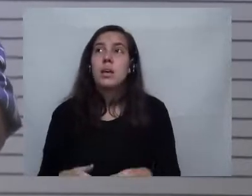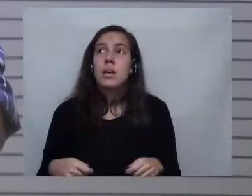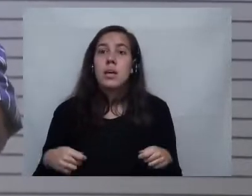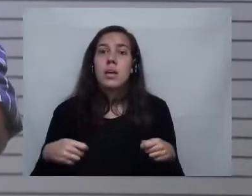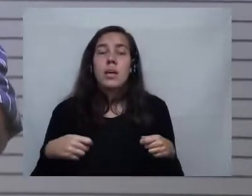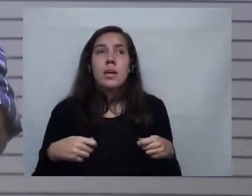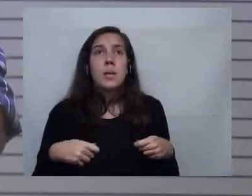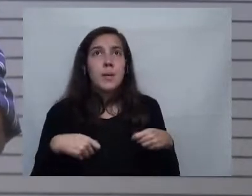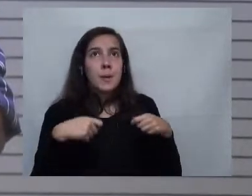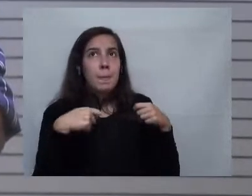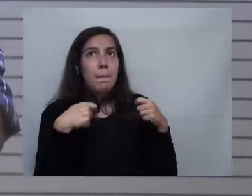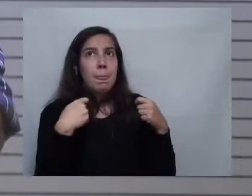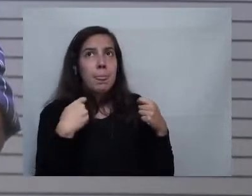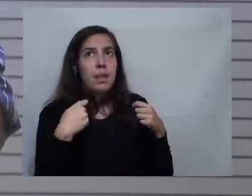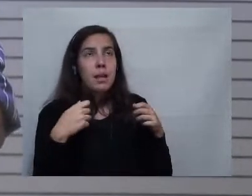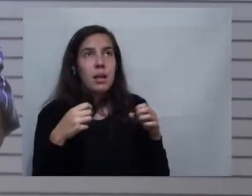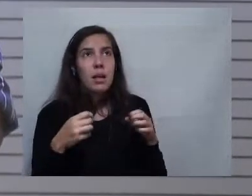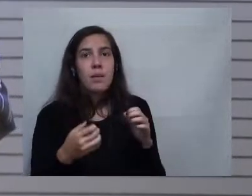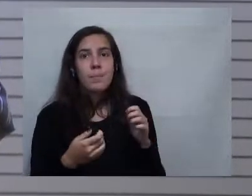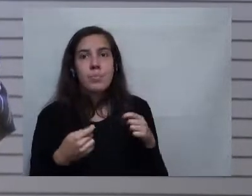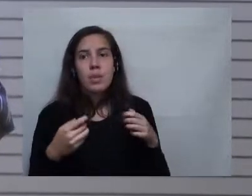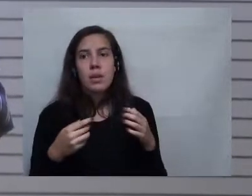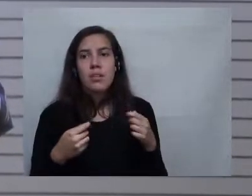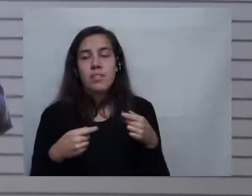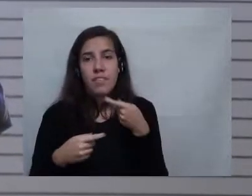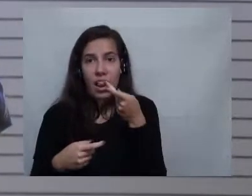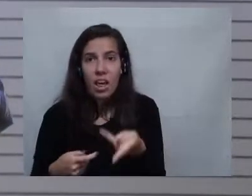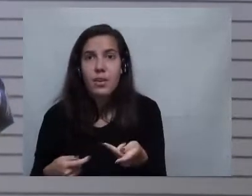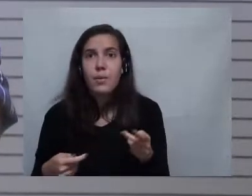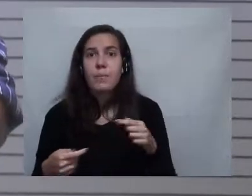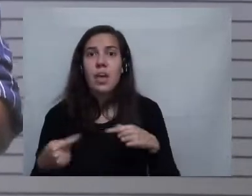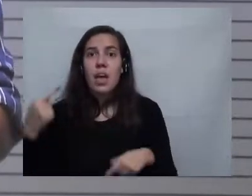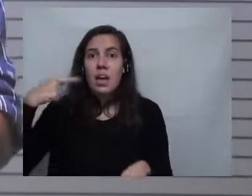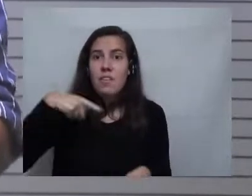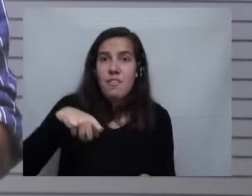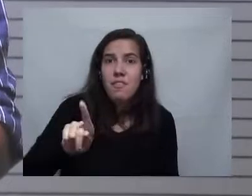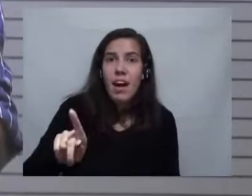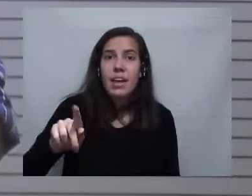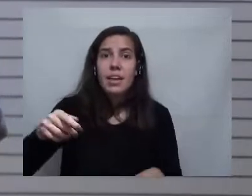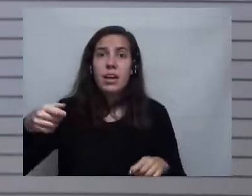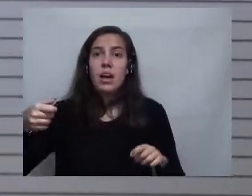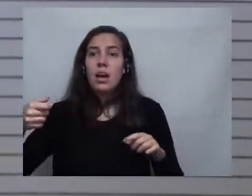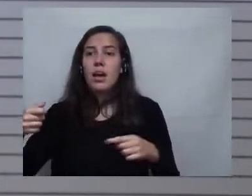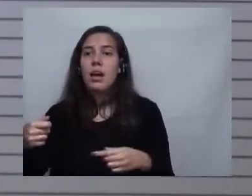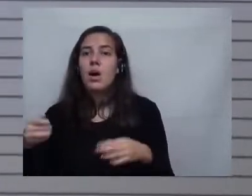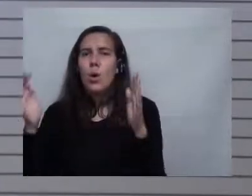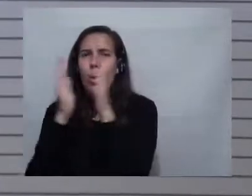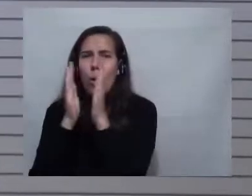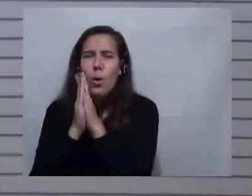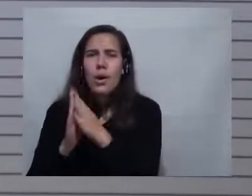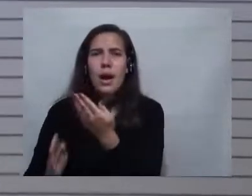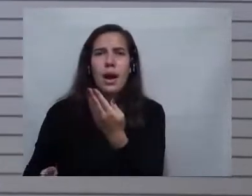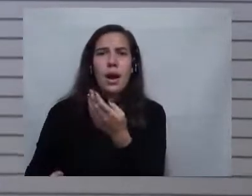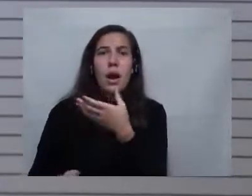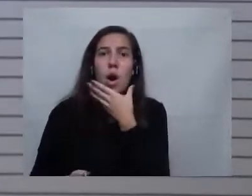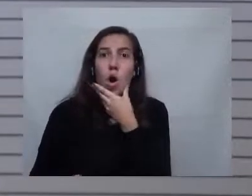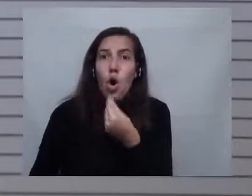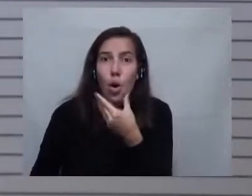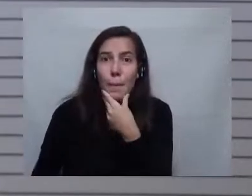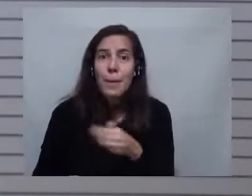ele Talvez Morro Amanhã era sábado eu morei com